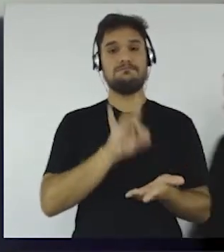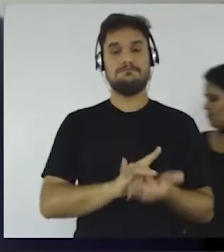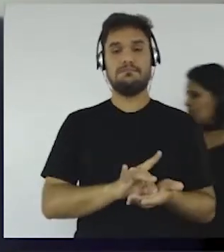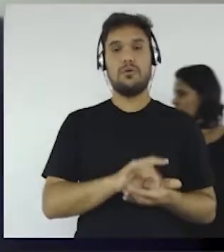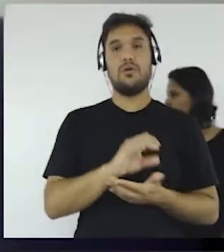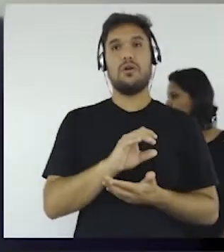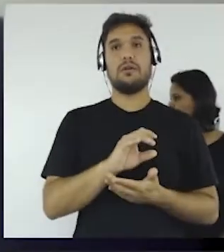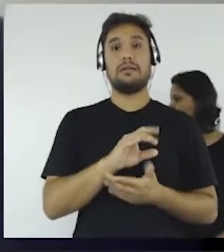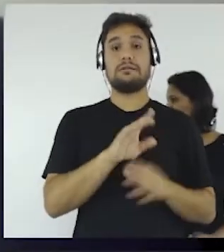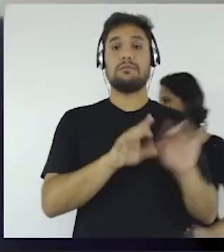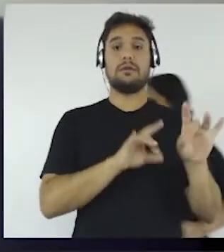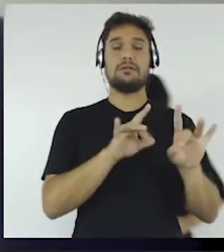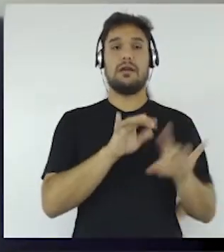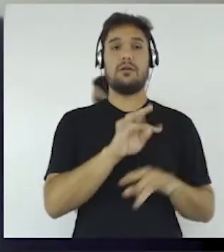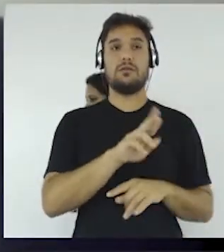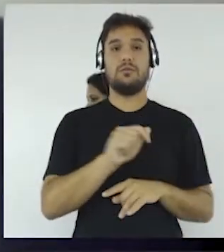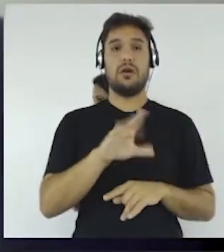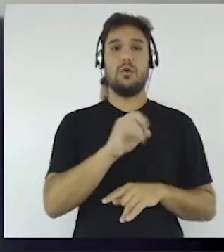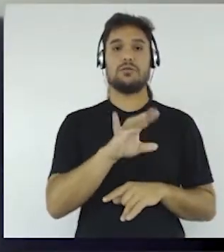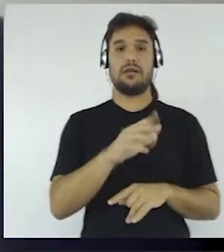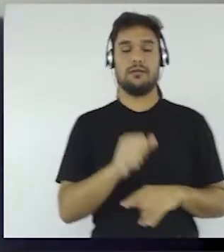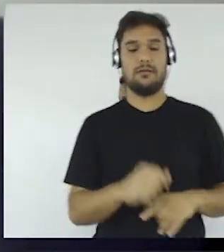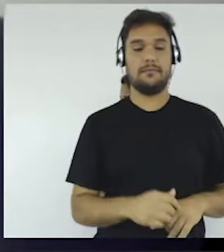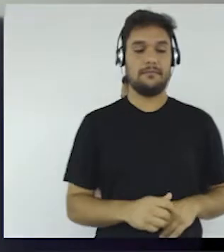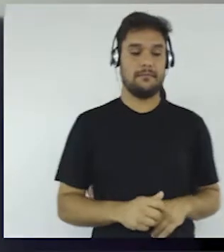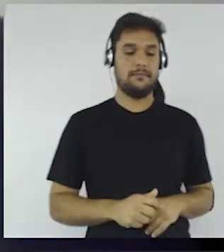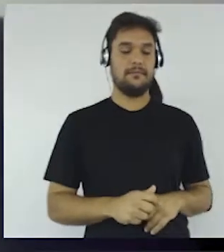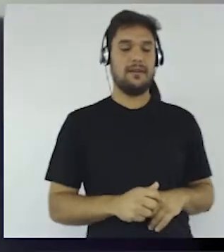efetivo do órgão especial do Tribunal de Alçada.